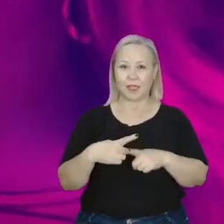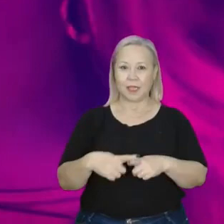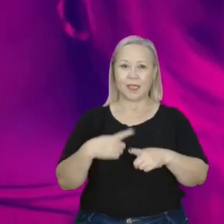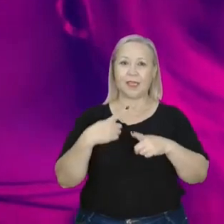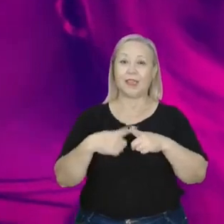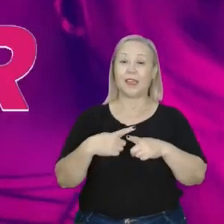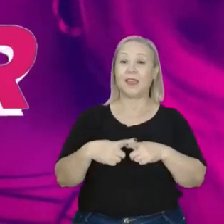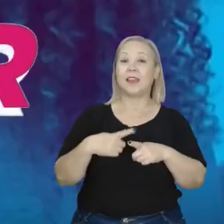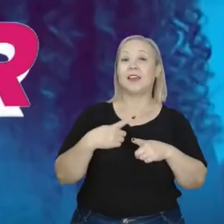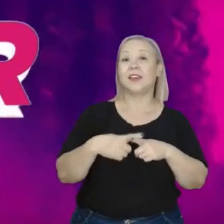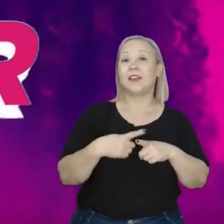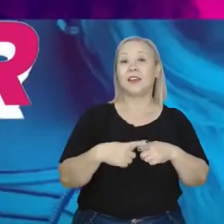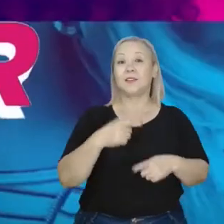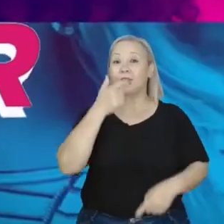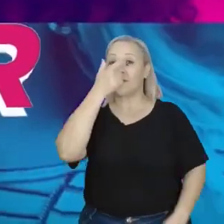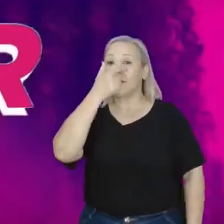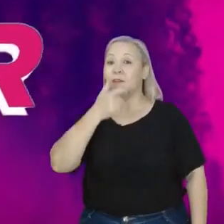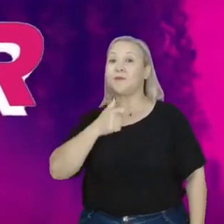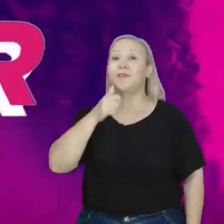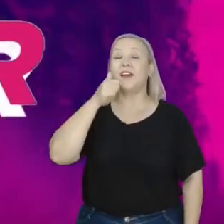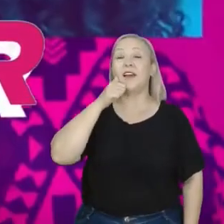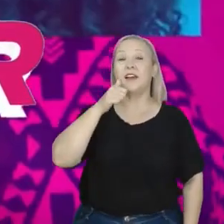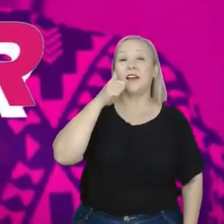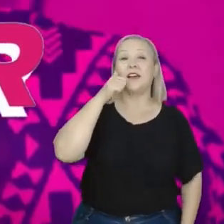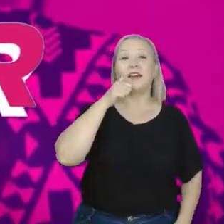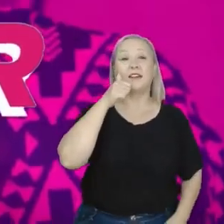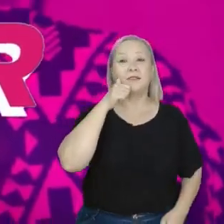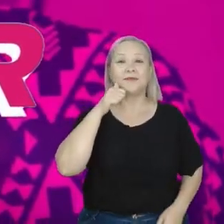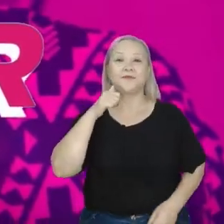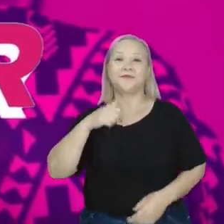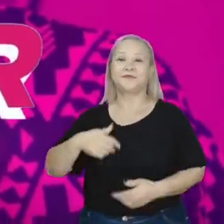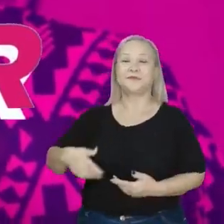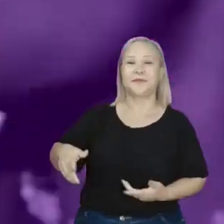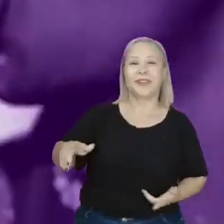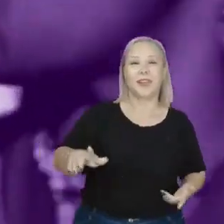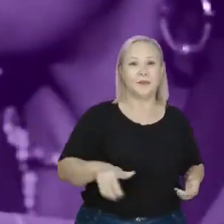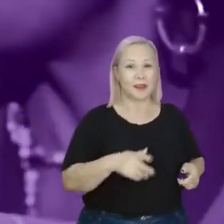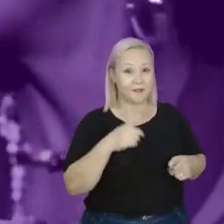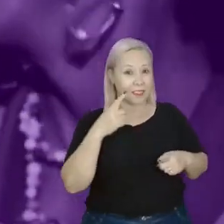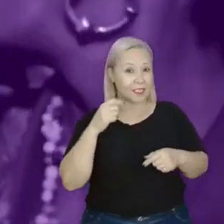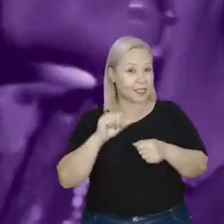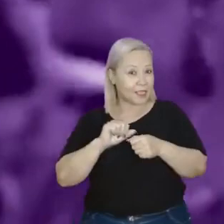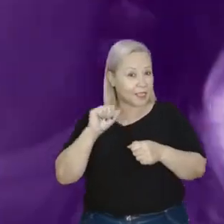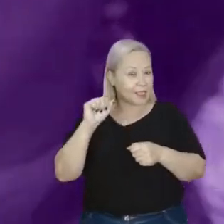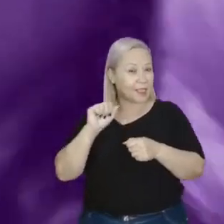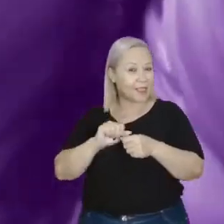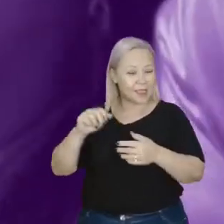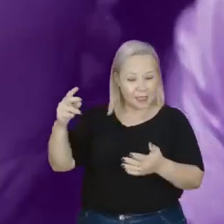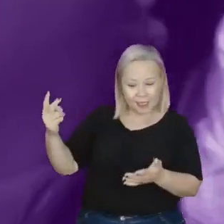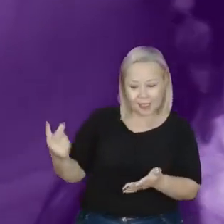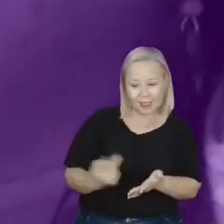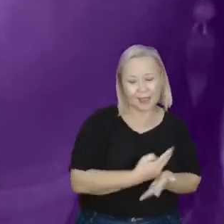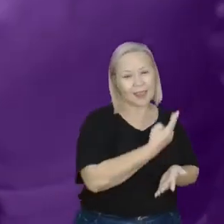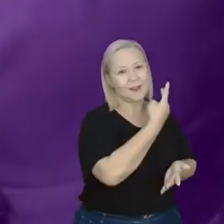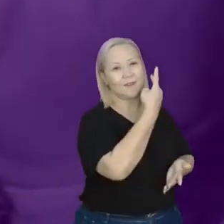Porque eu sou mulher pra fazer